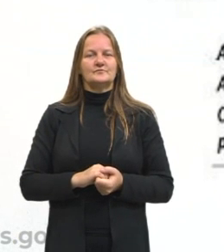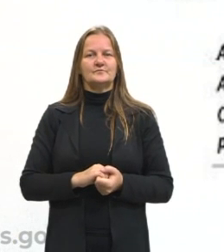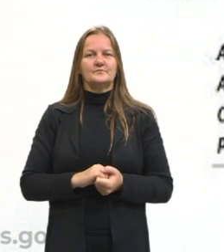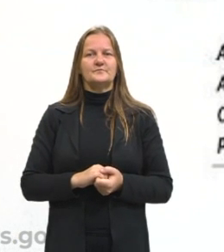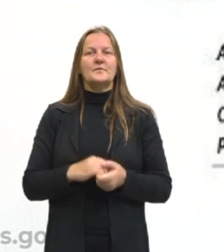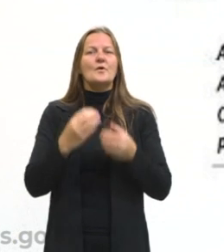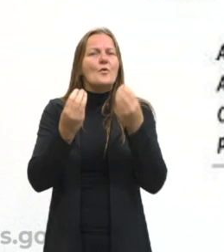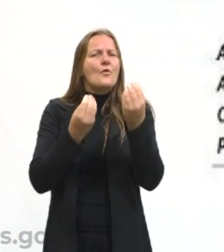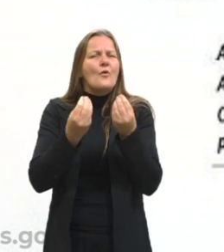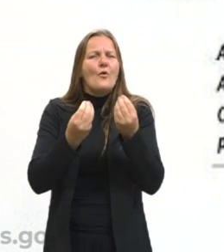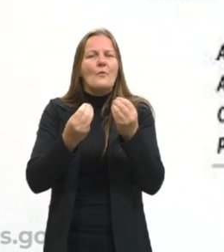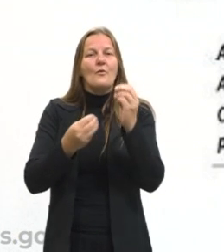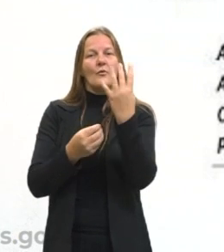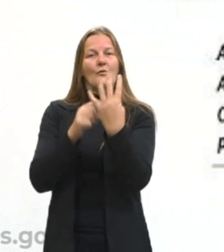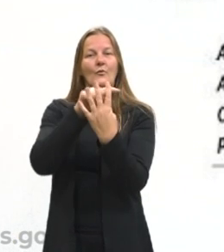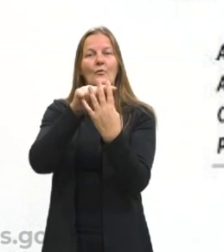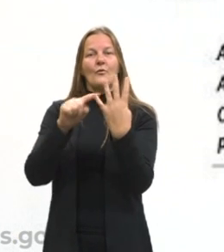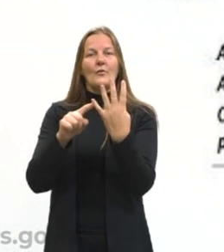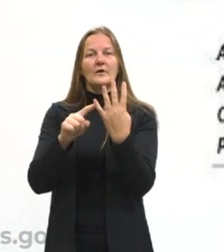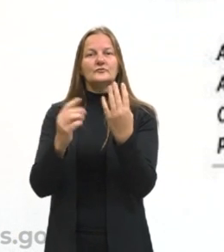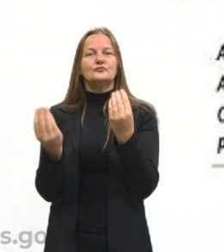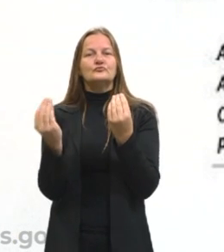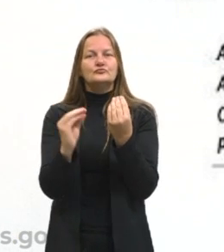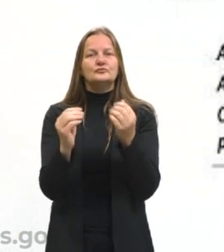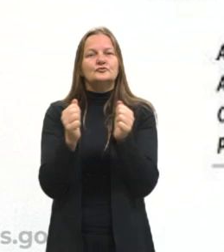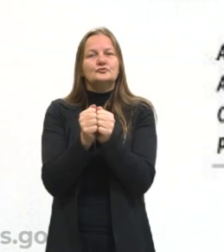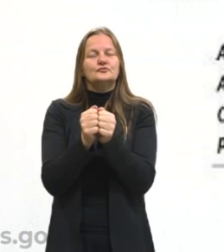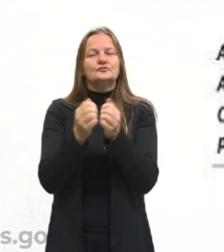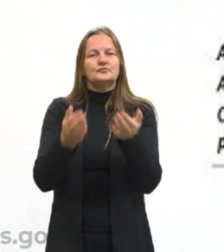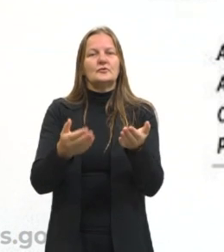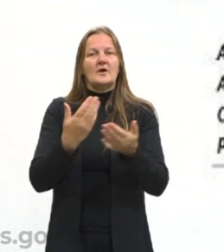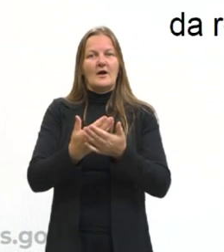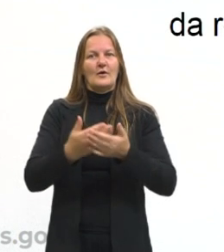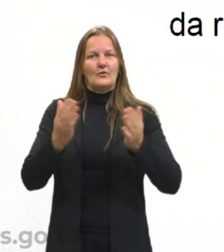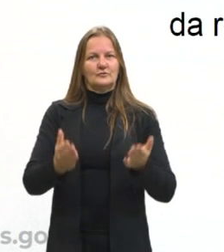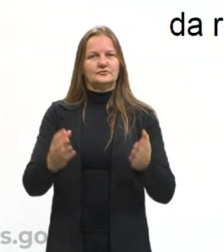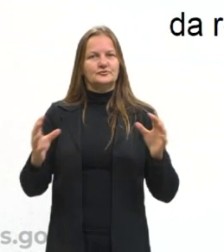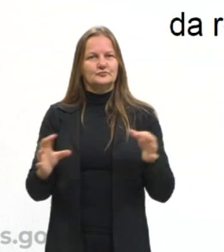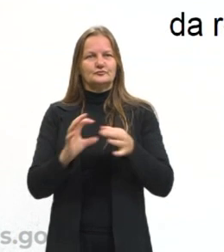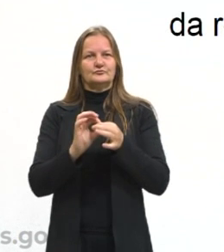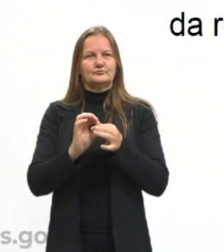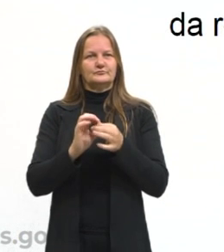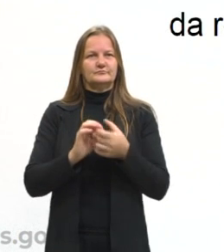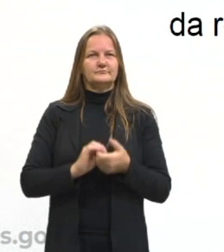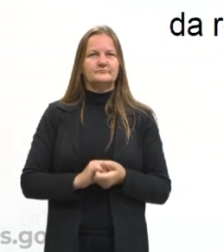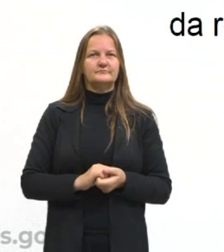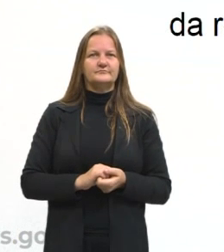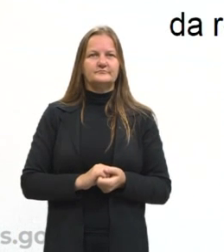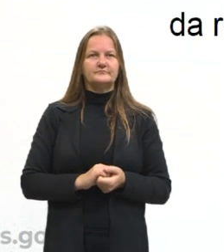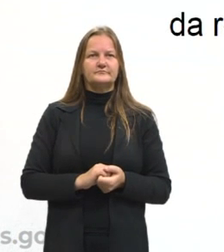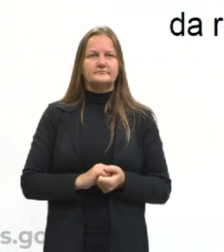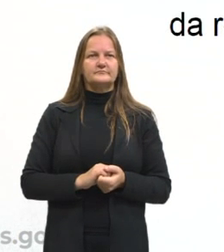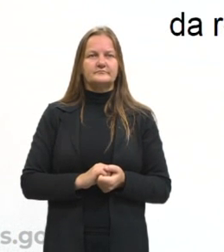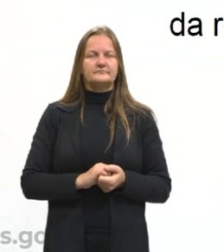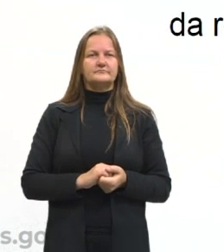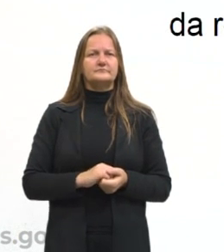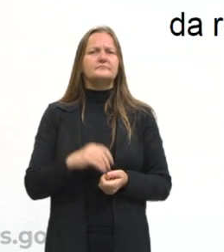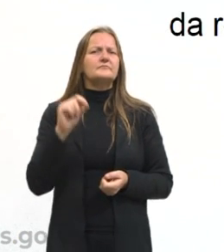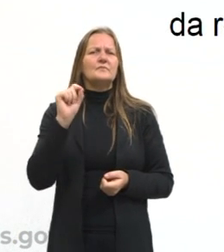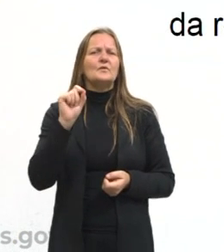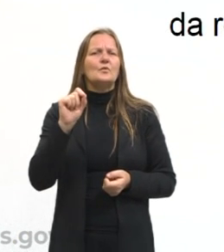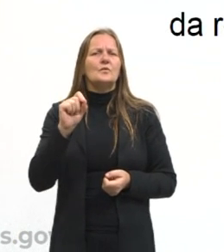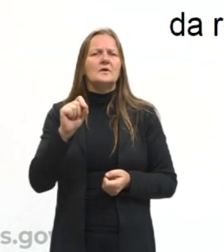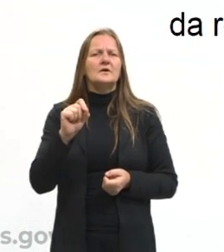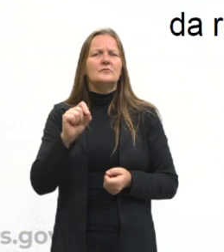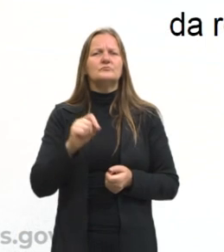Como elas são só quatro, resolvi colocar elas juntinho aqui da nossa aula de hoje. Mas, afinal de contas, o que que